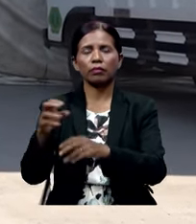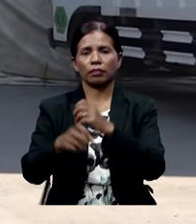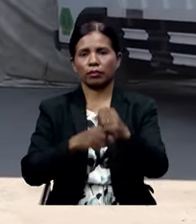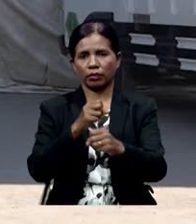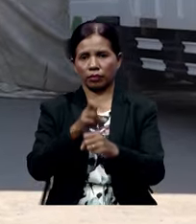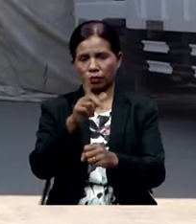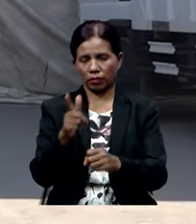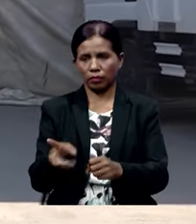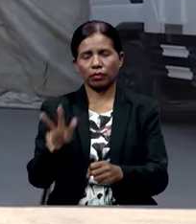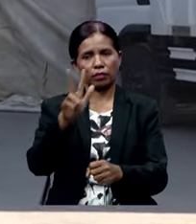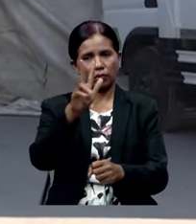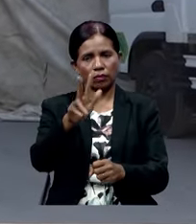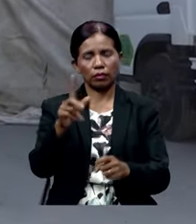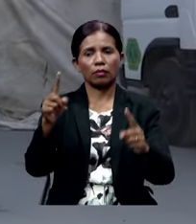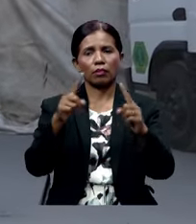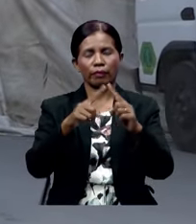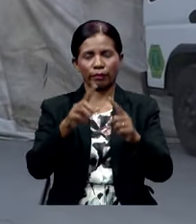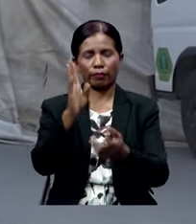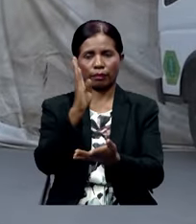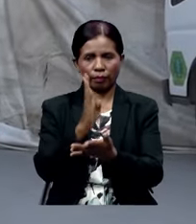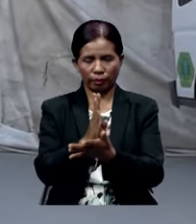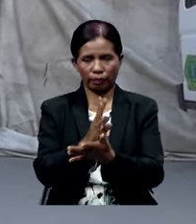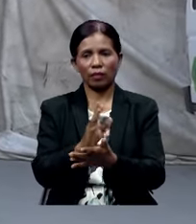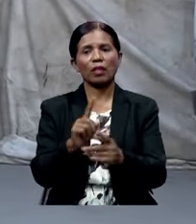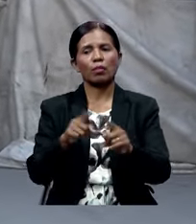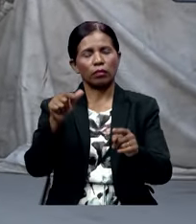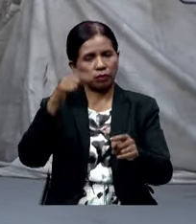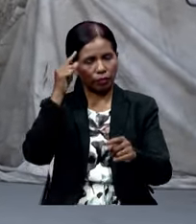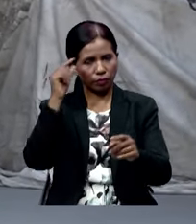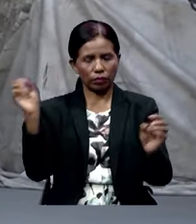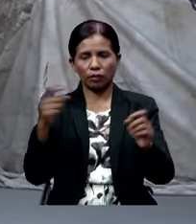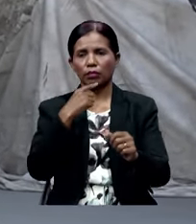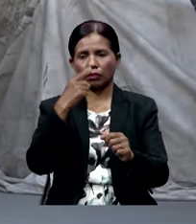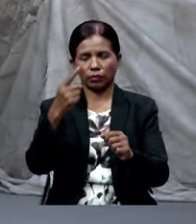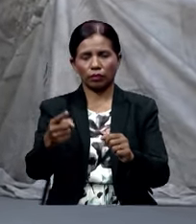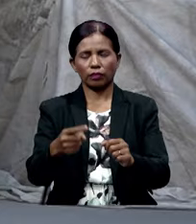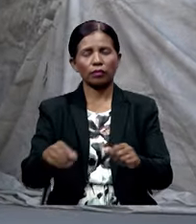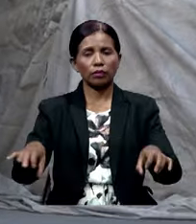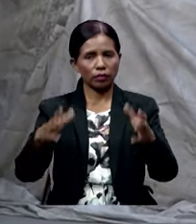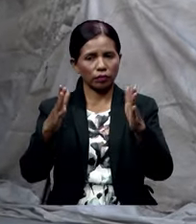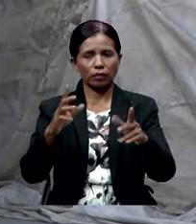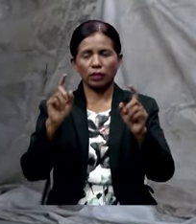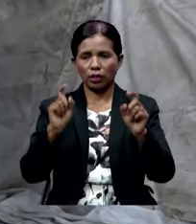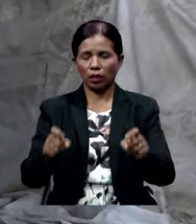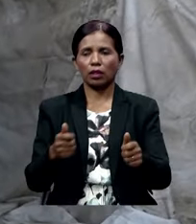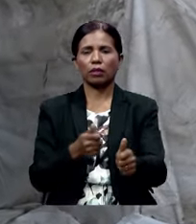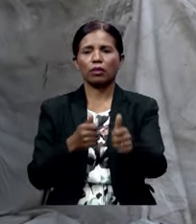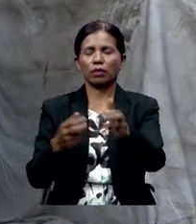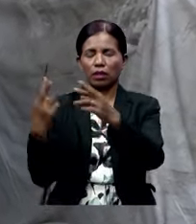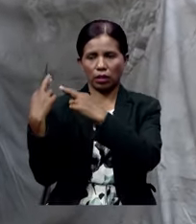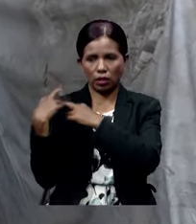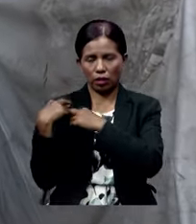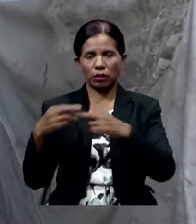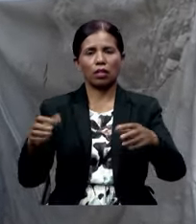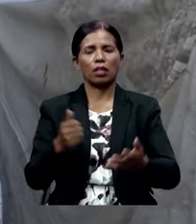rua nulu resintolu tokonen. Maybe governante ne rezeita rode ateten funcionário roto tem que cumprir ne dever ato